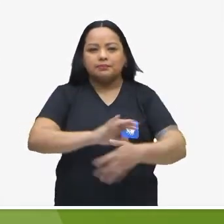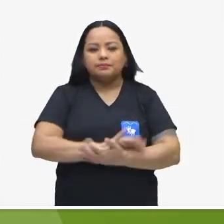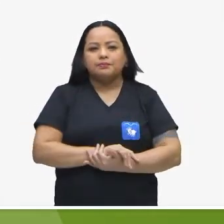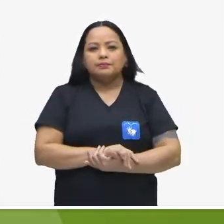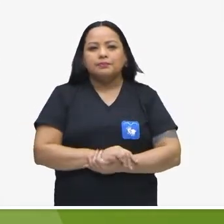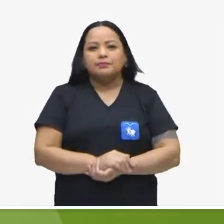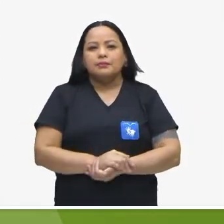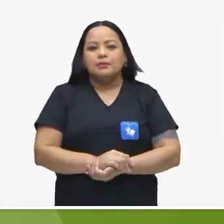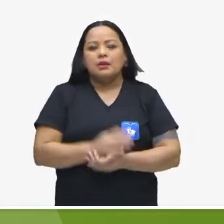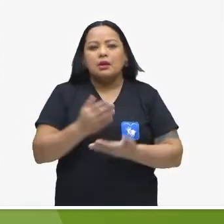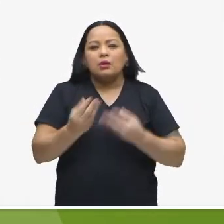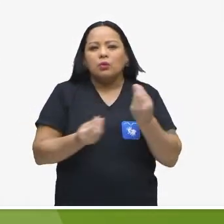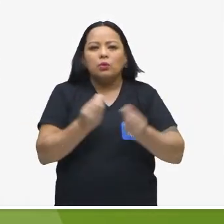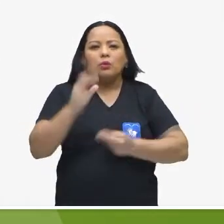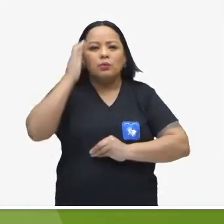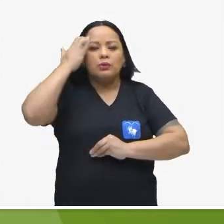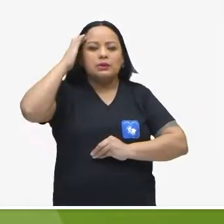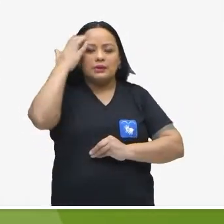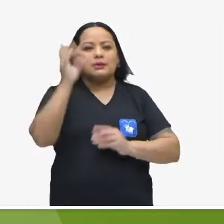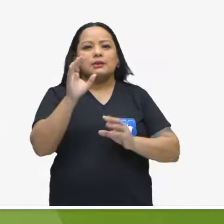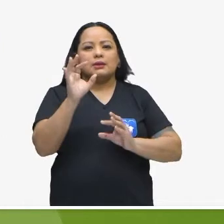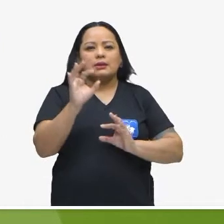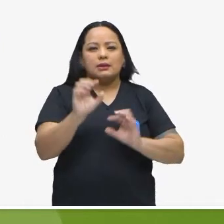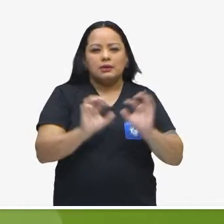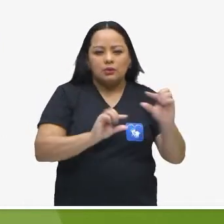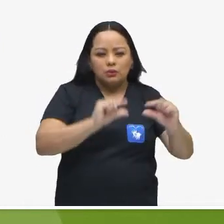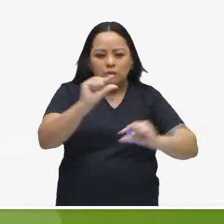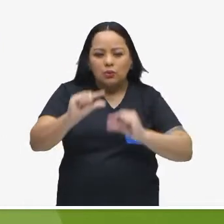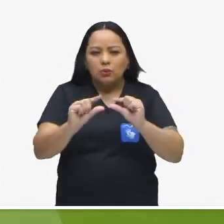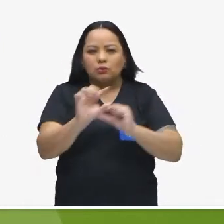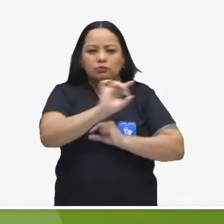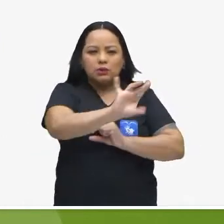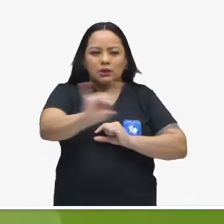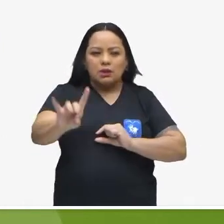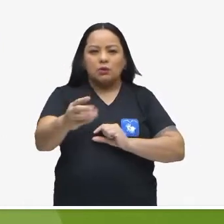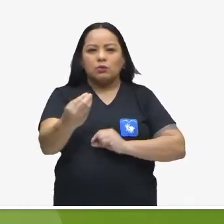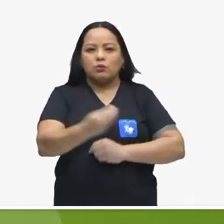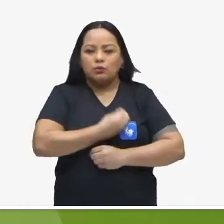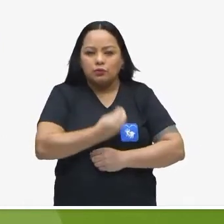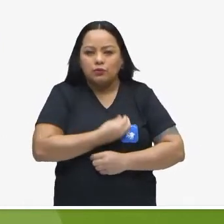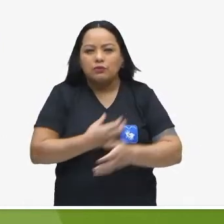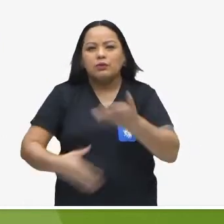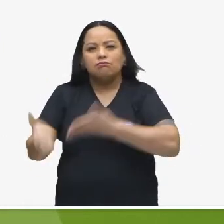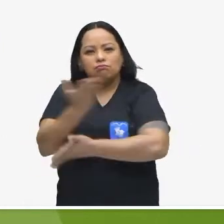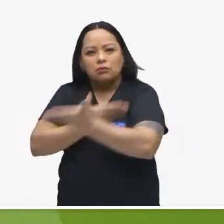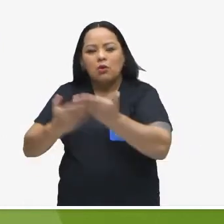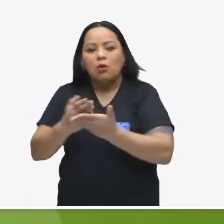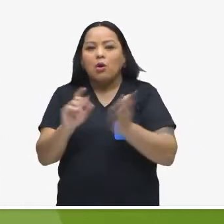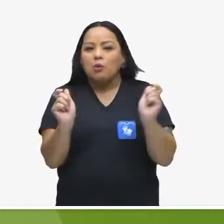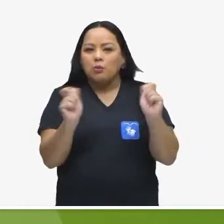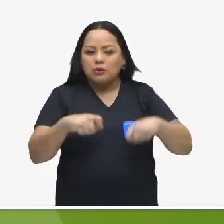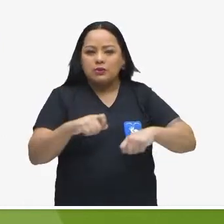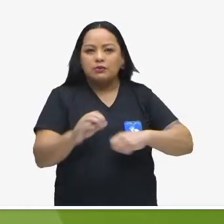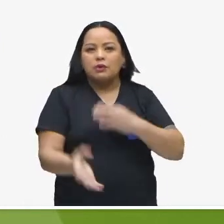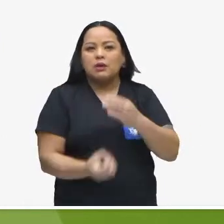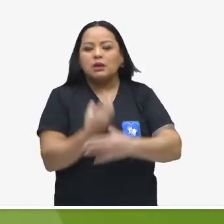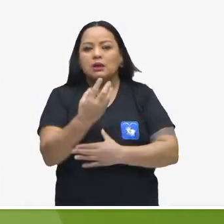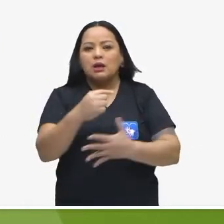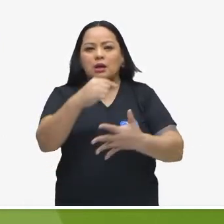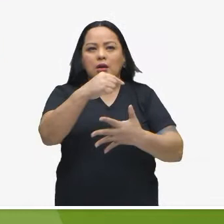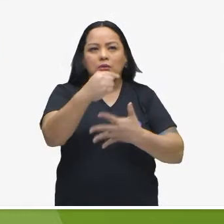Ao compreender como os organismos vivem e como se relacionam, é possível criar medidas